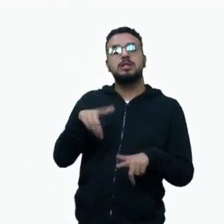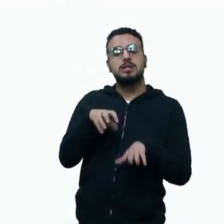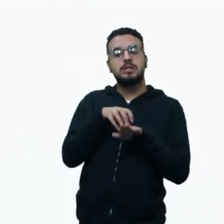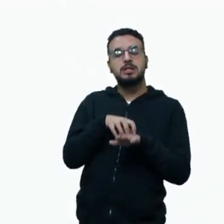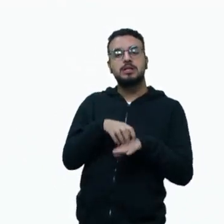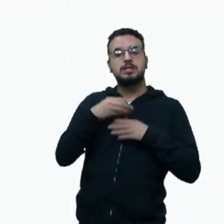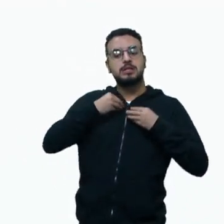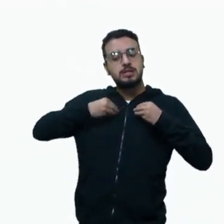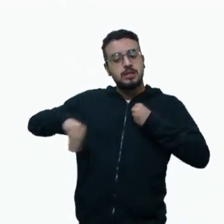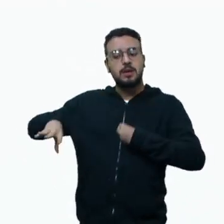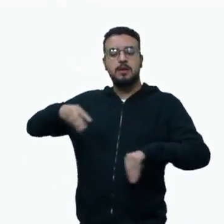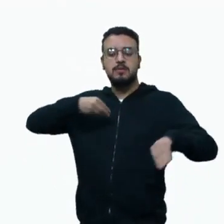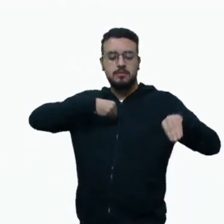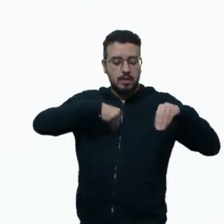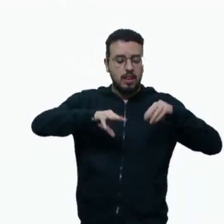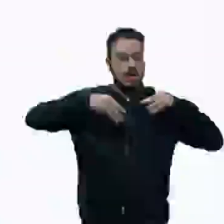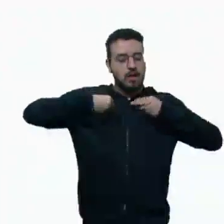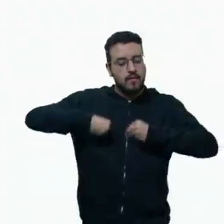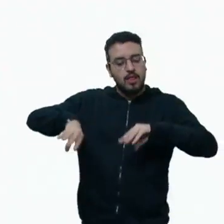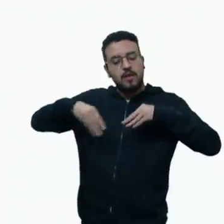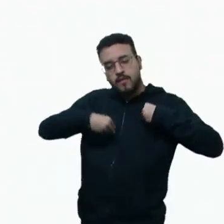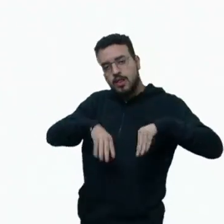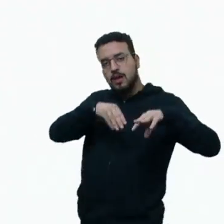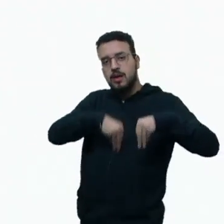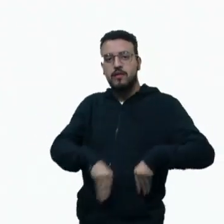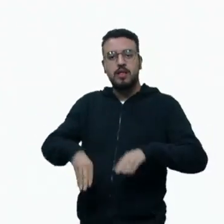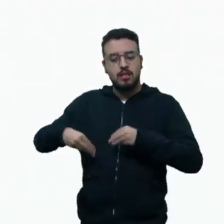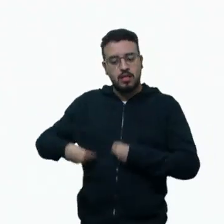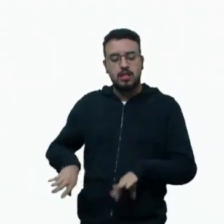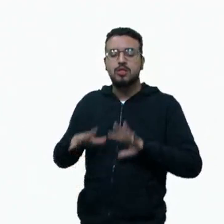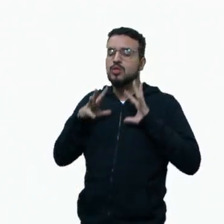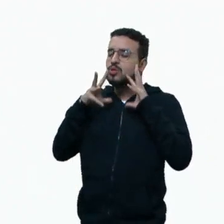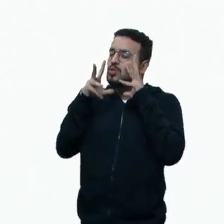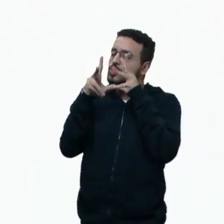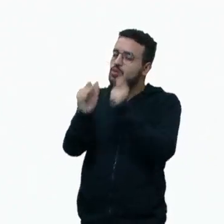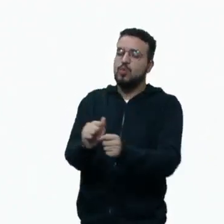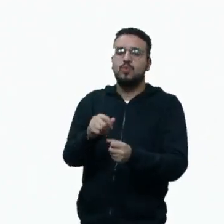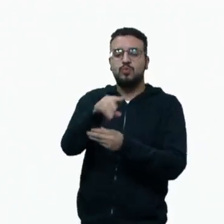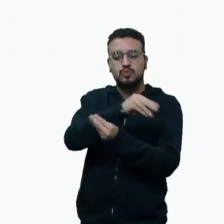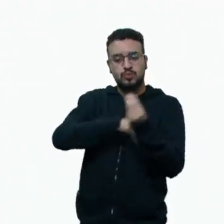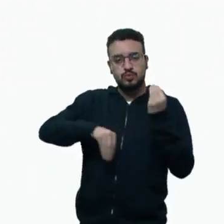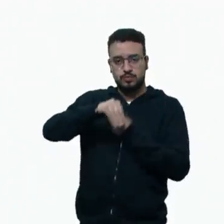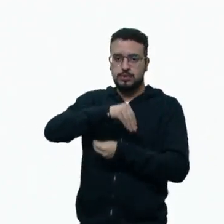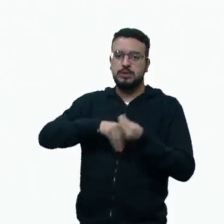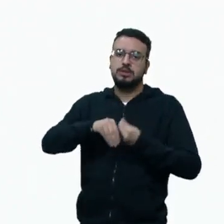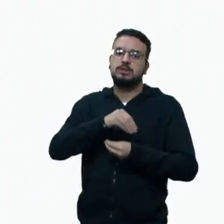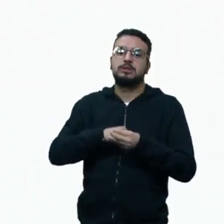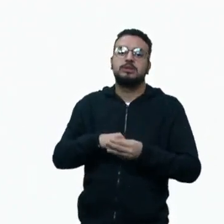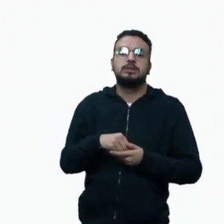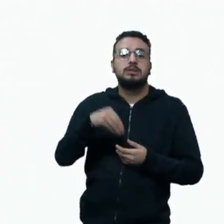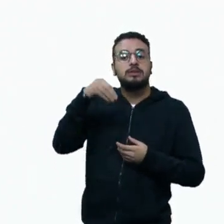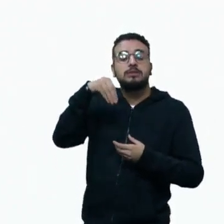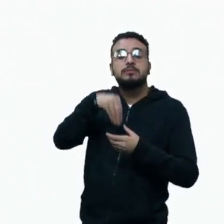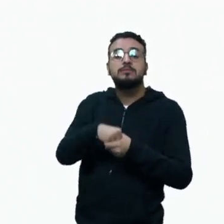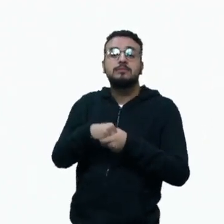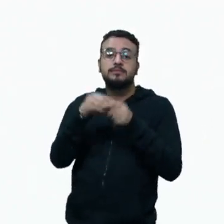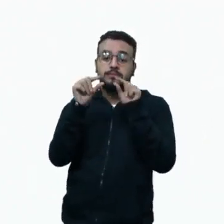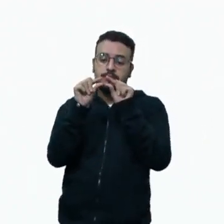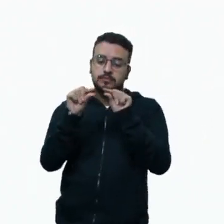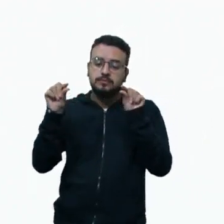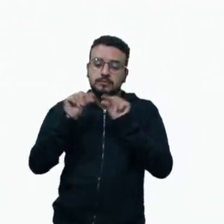o transporte de todas as substâncias envolvidas no metabolismo celular. Tá? Elas vão ser transportadas pelo